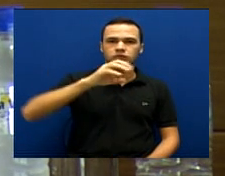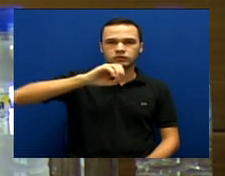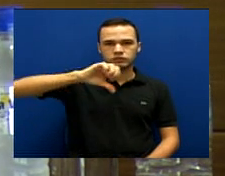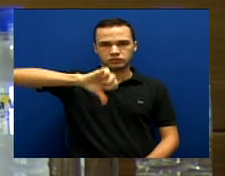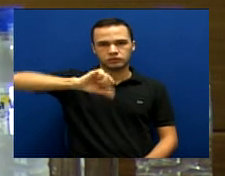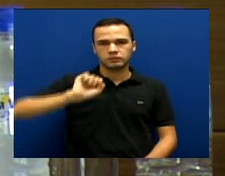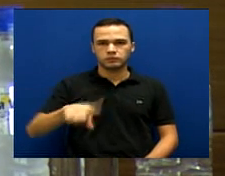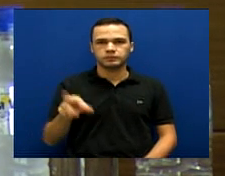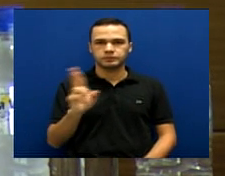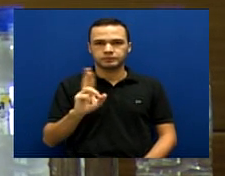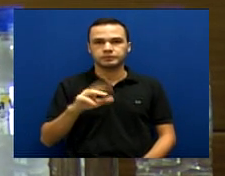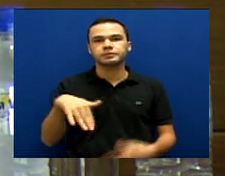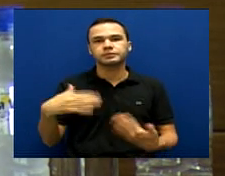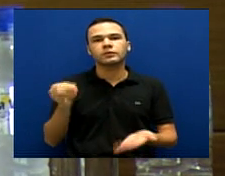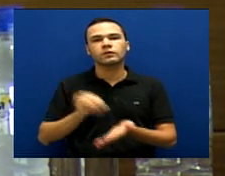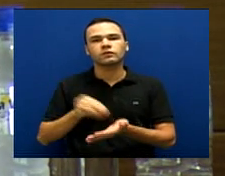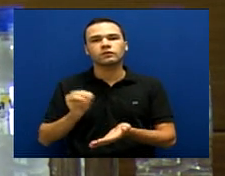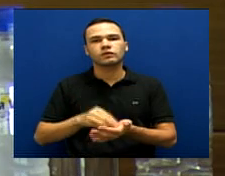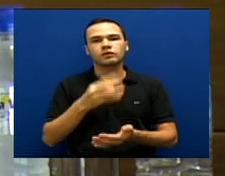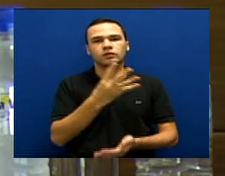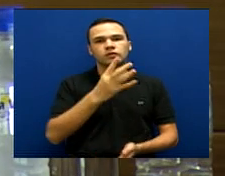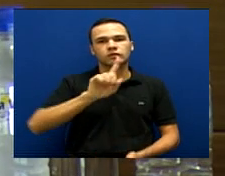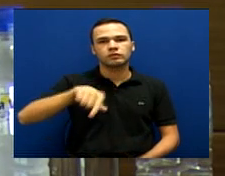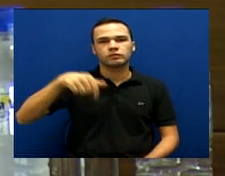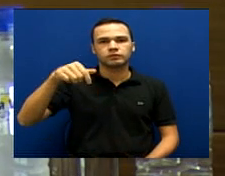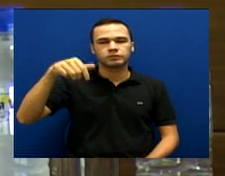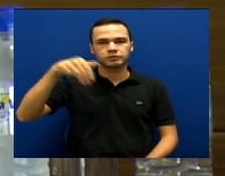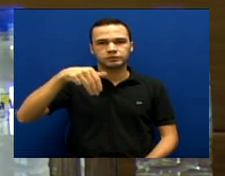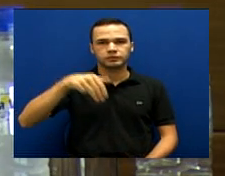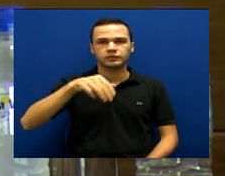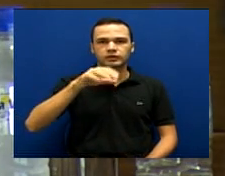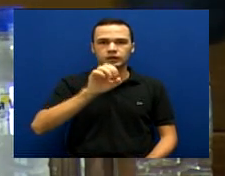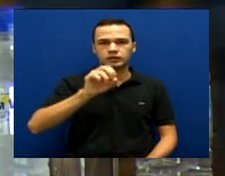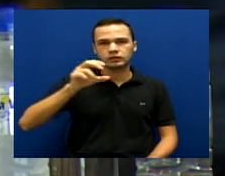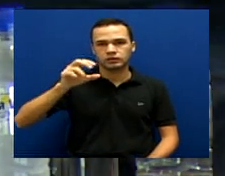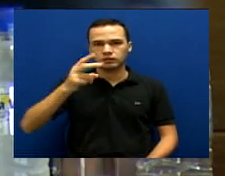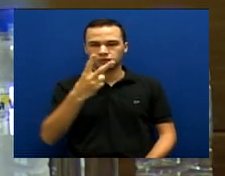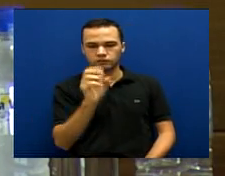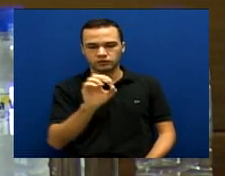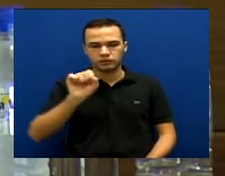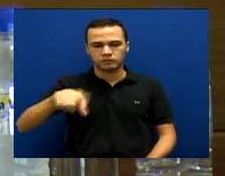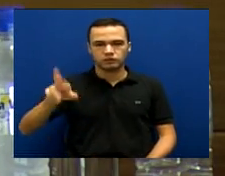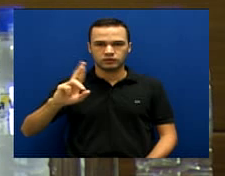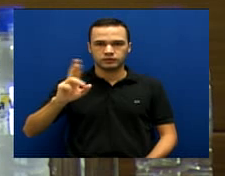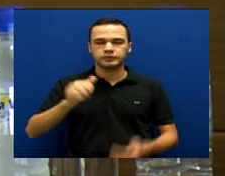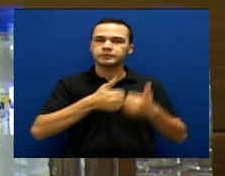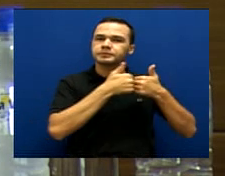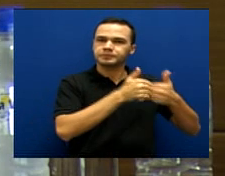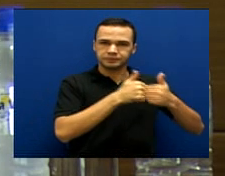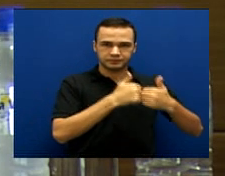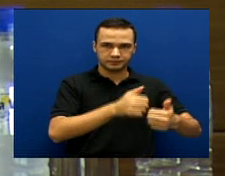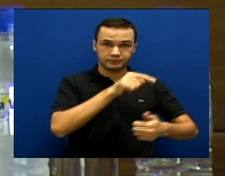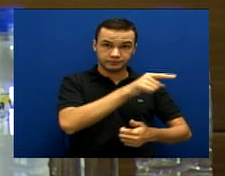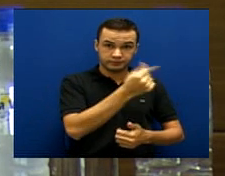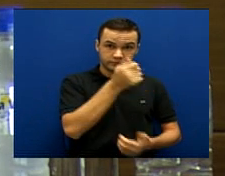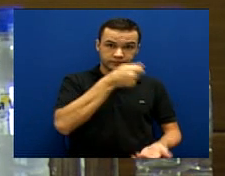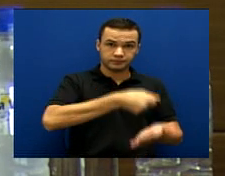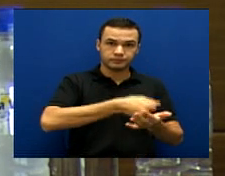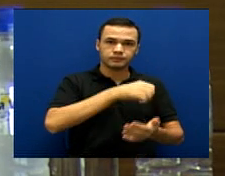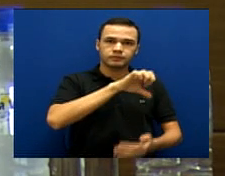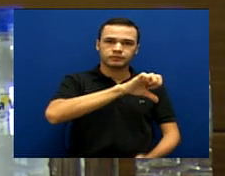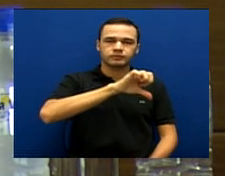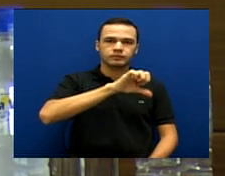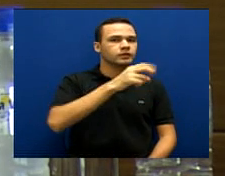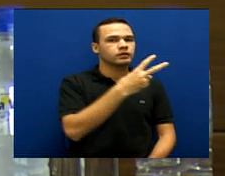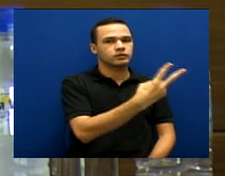dando um défice de 4 milhões 20 vinte mil reais a urbs uma arrecadação de 900